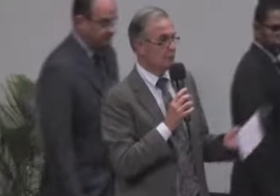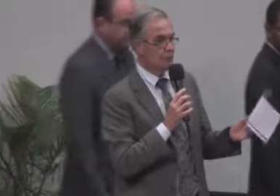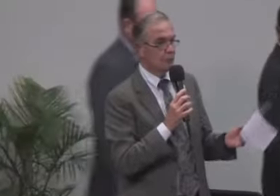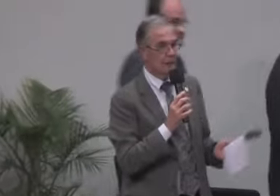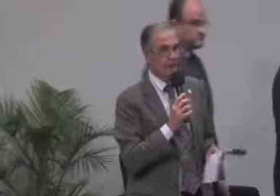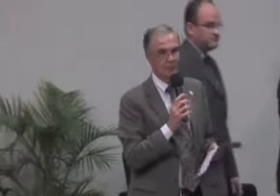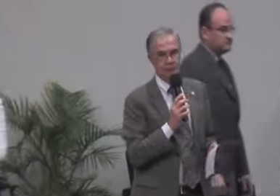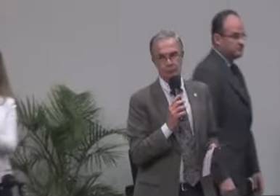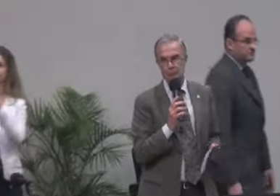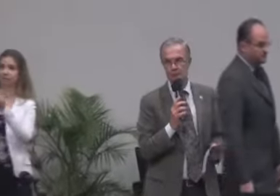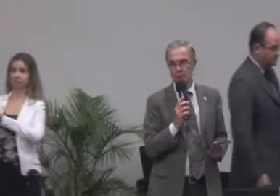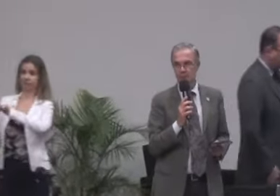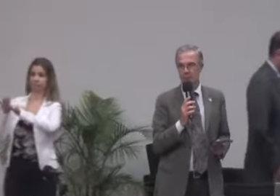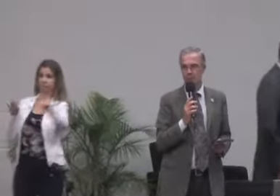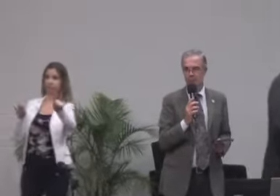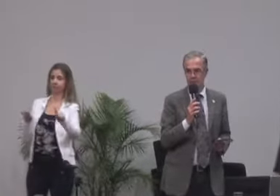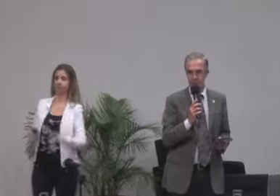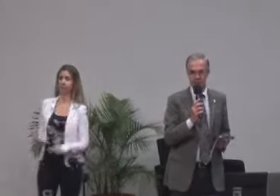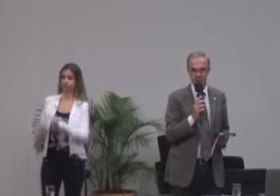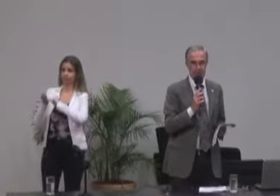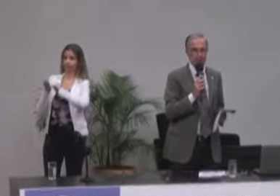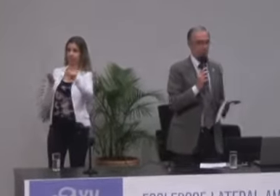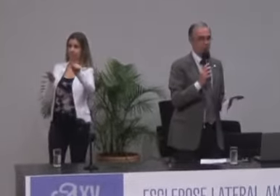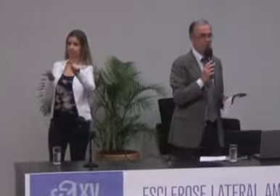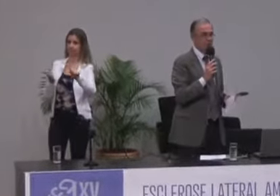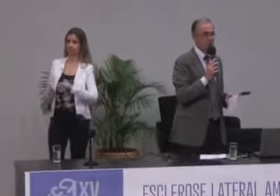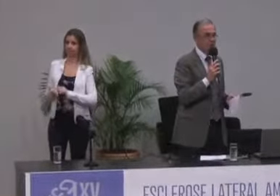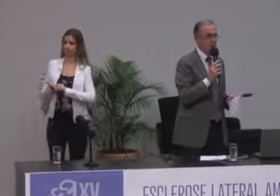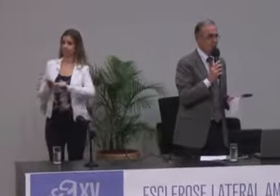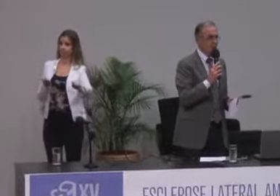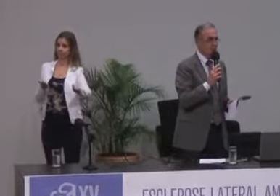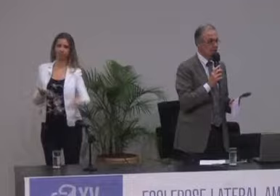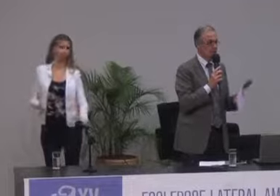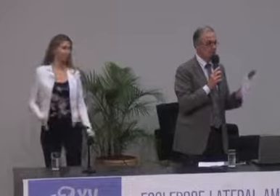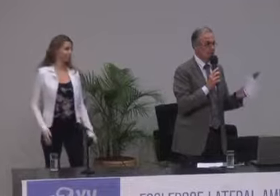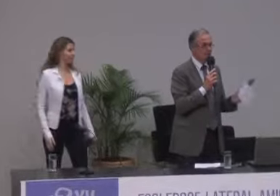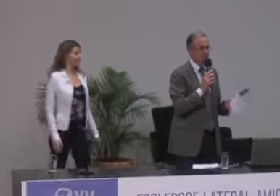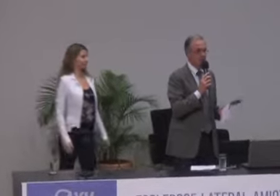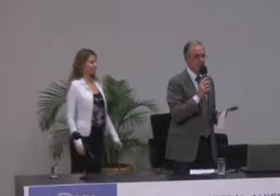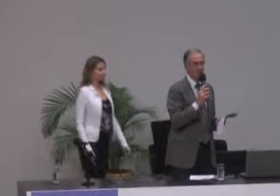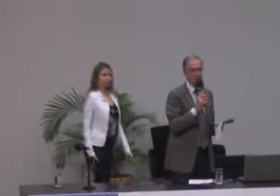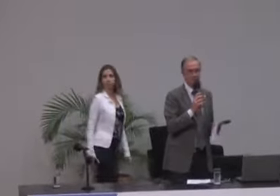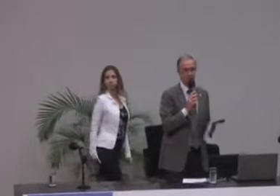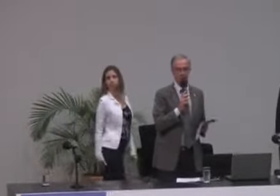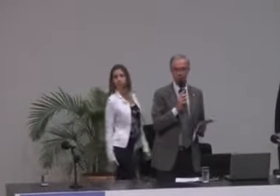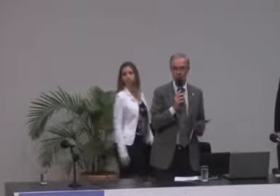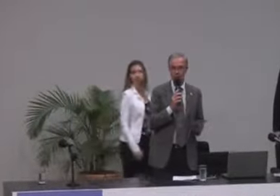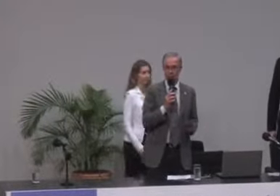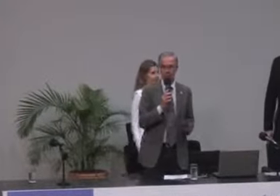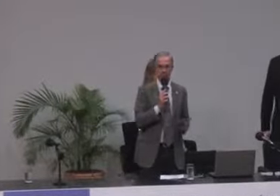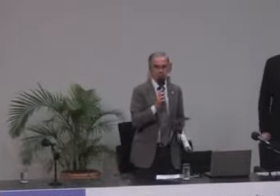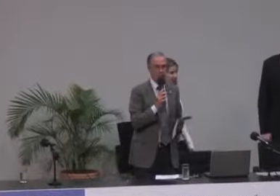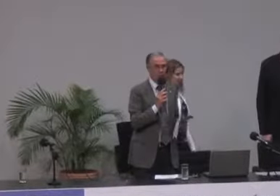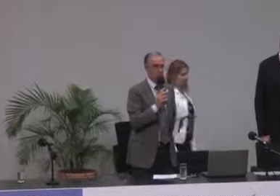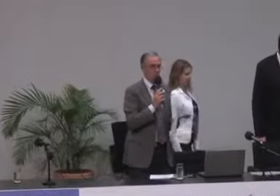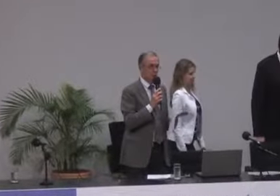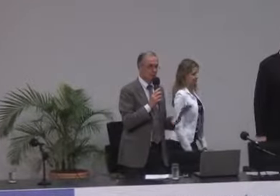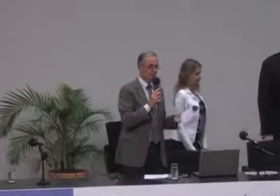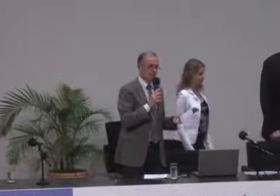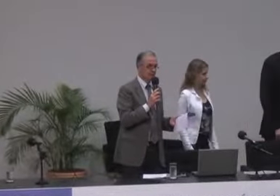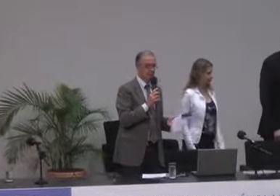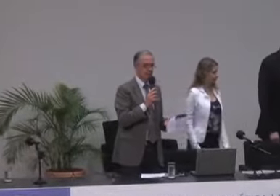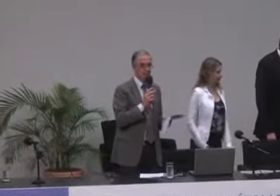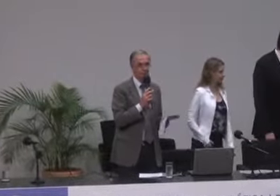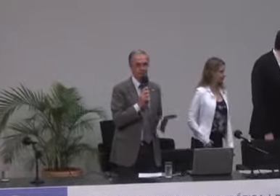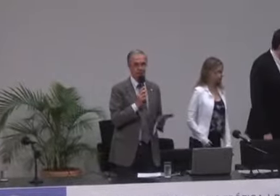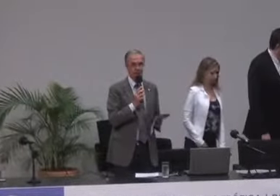Como estão sendo gravados, por gentileza eu pediria para as pessoas que fizerem as perguntas que elas dissessem o nome, de